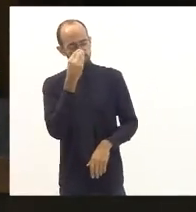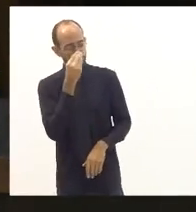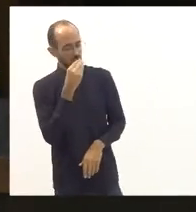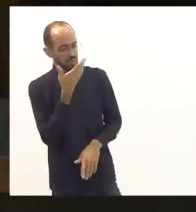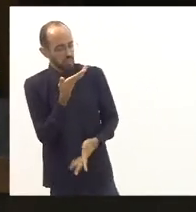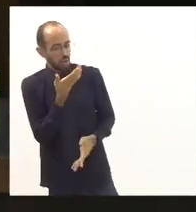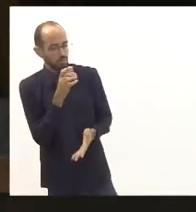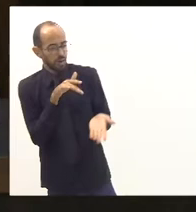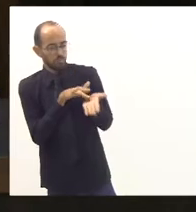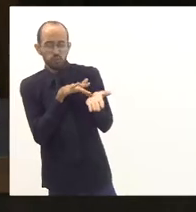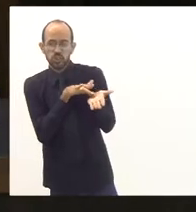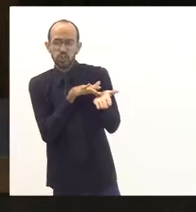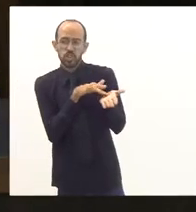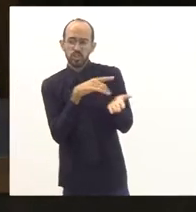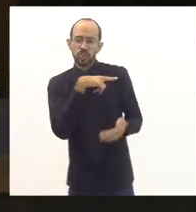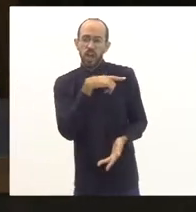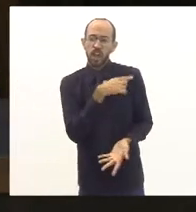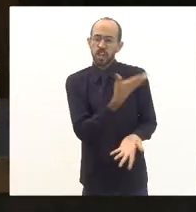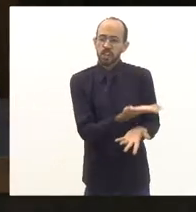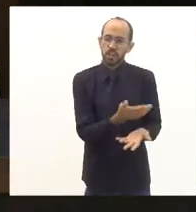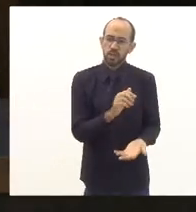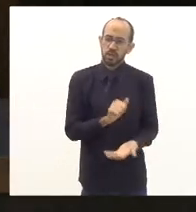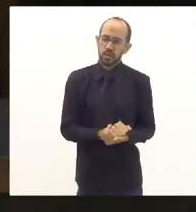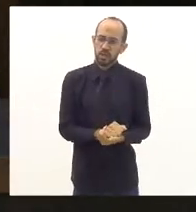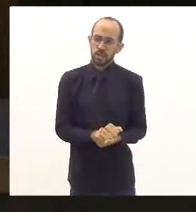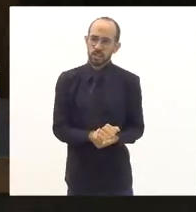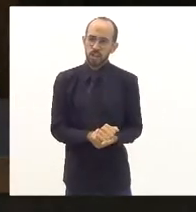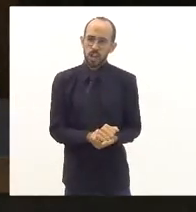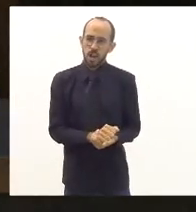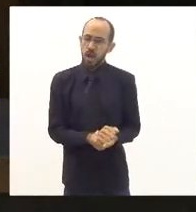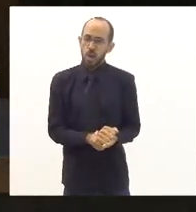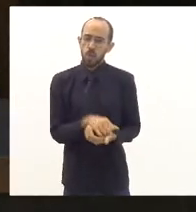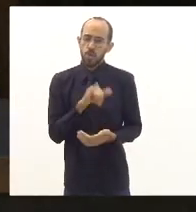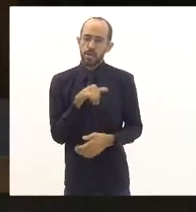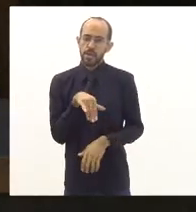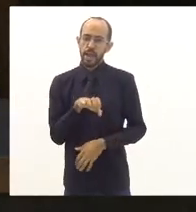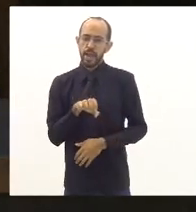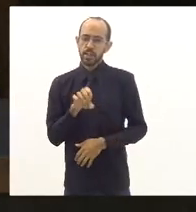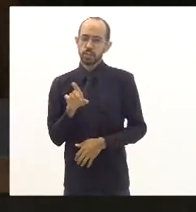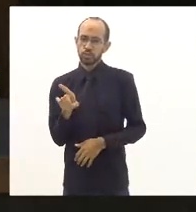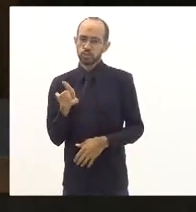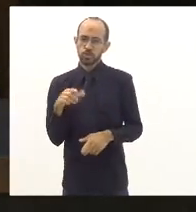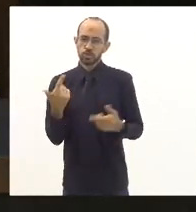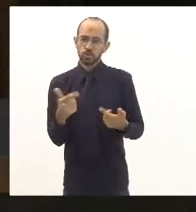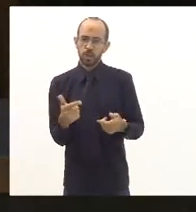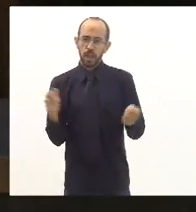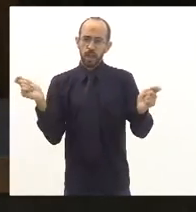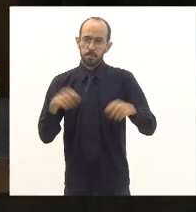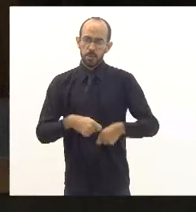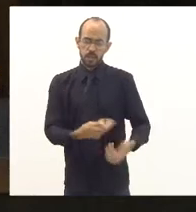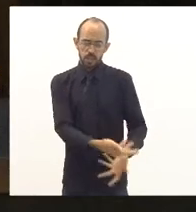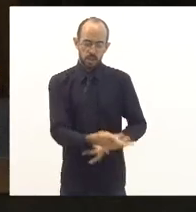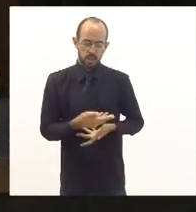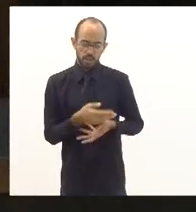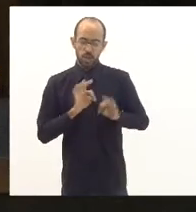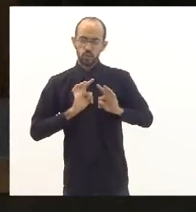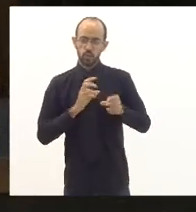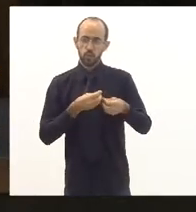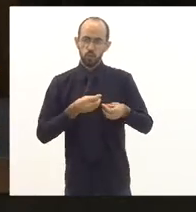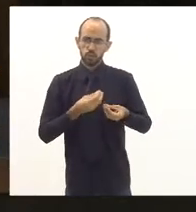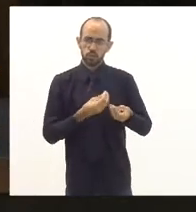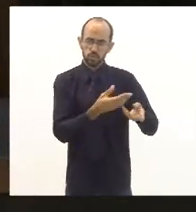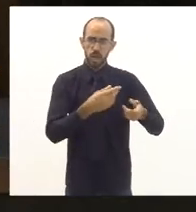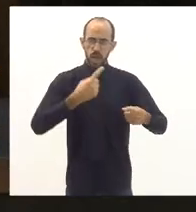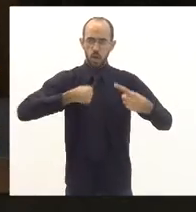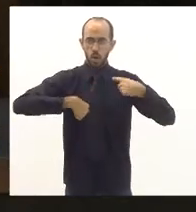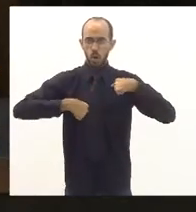tem suporte nem condições de atender a população, não tem hormônio para poder dar para a população